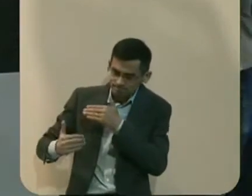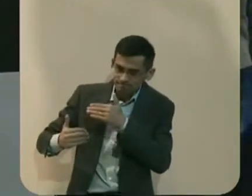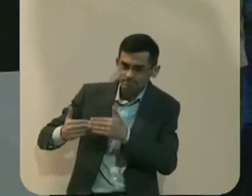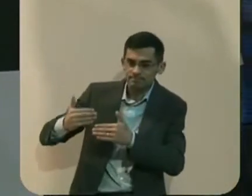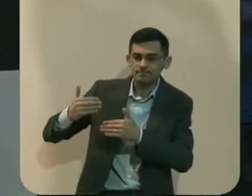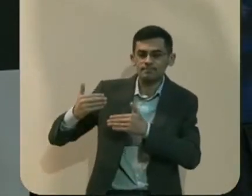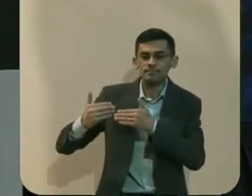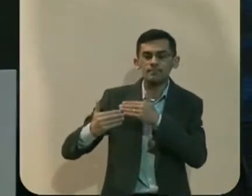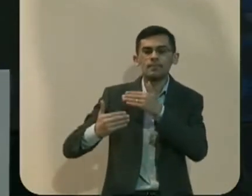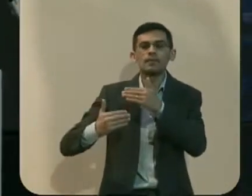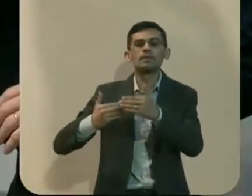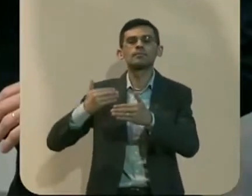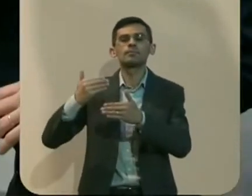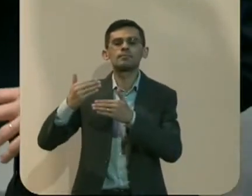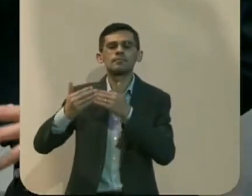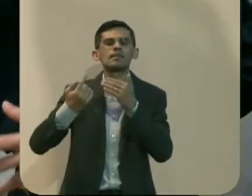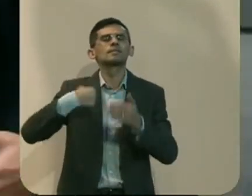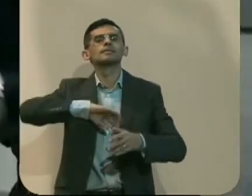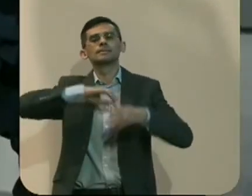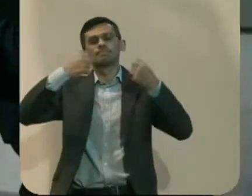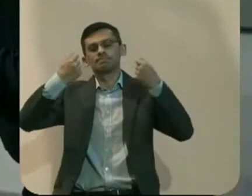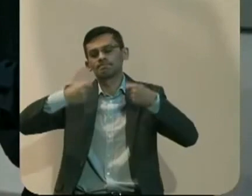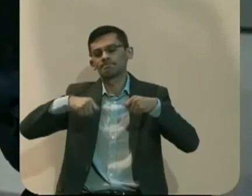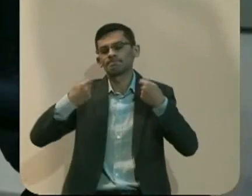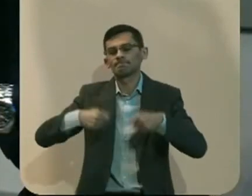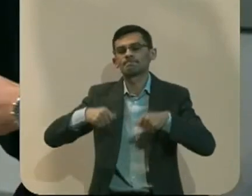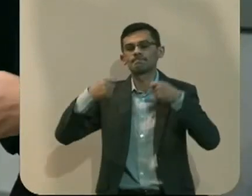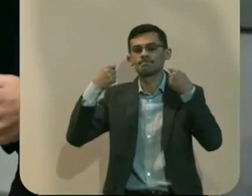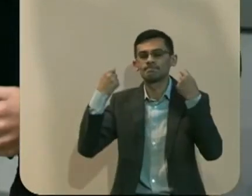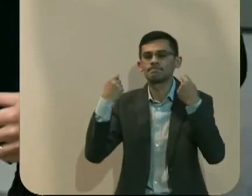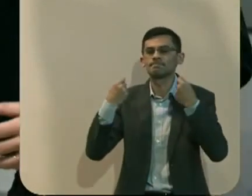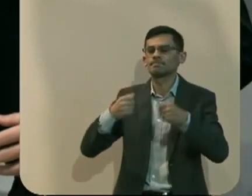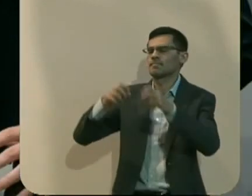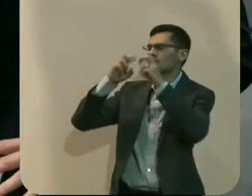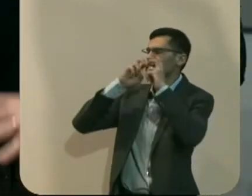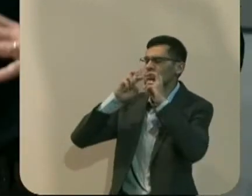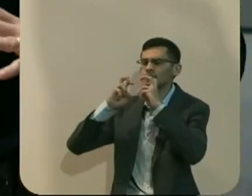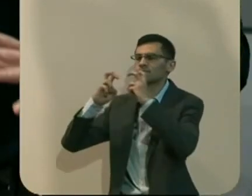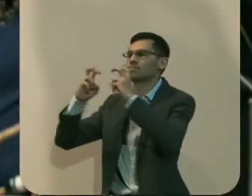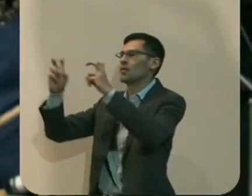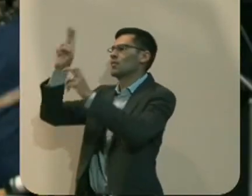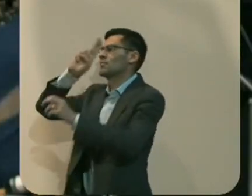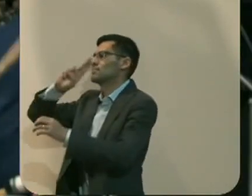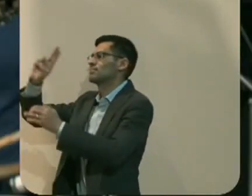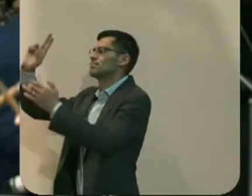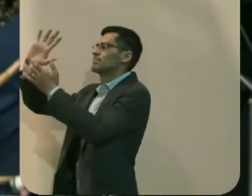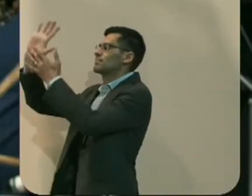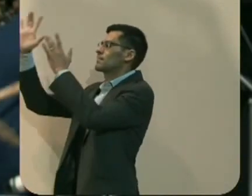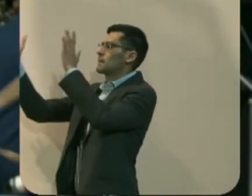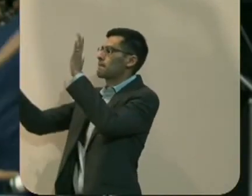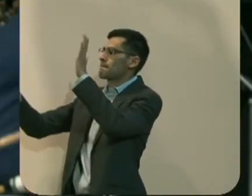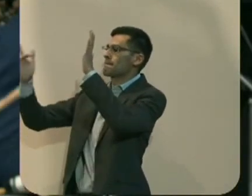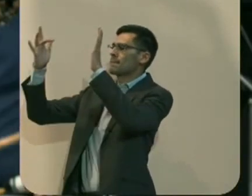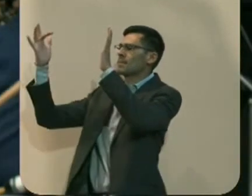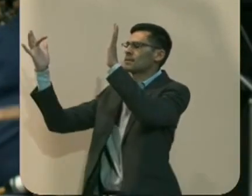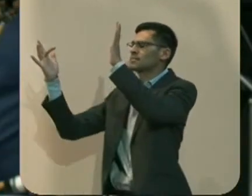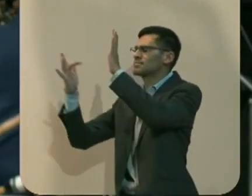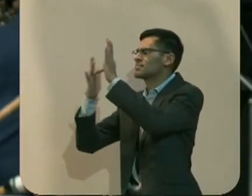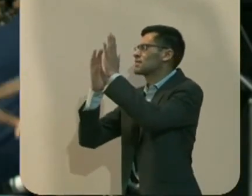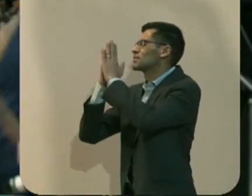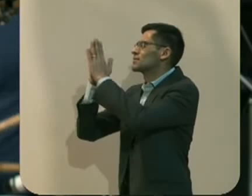poder continuar. E clamamos o nome de